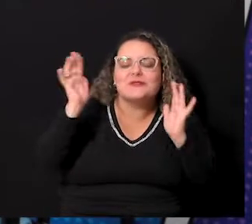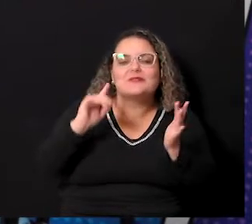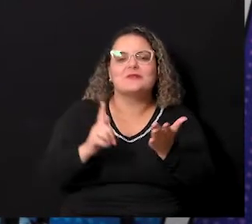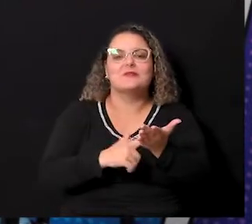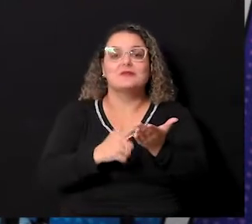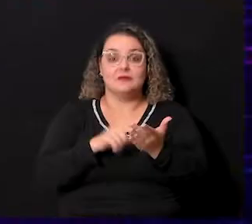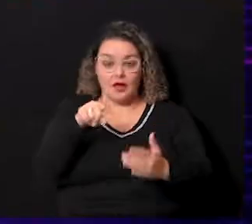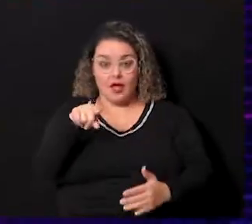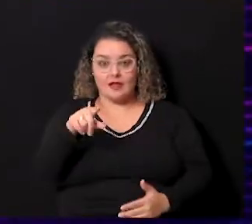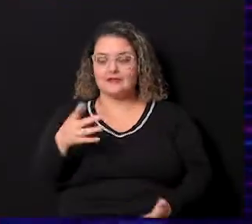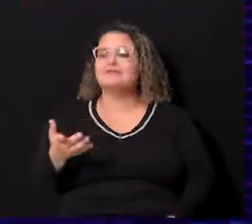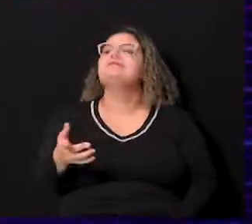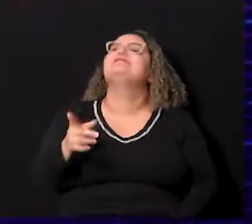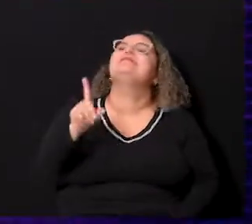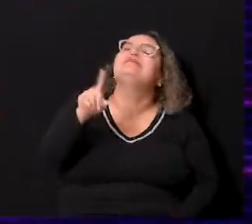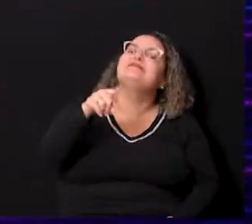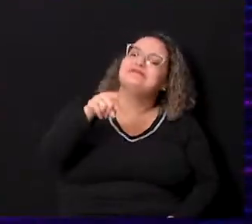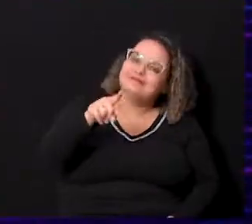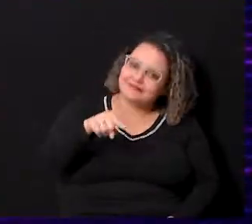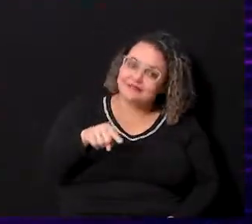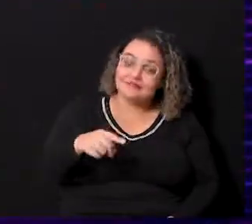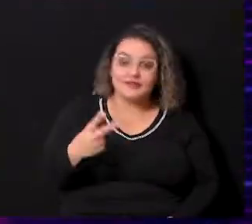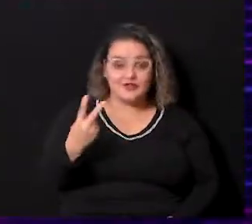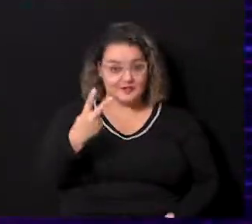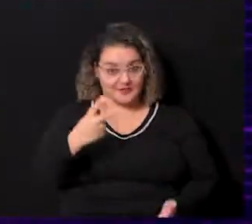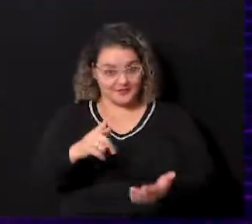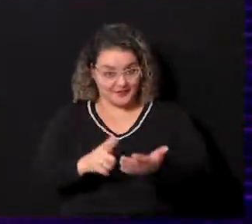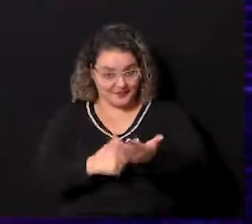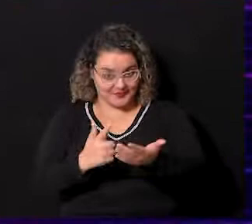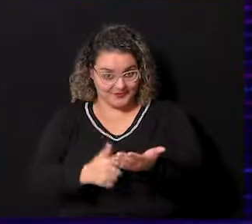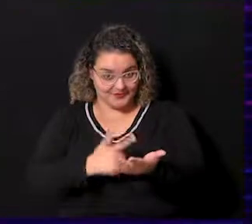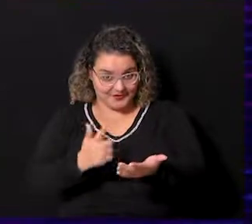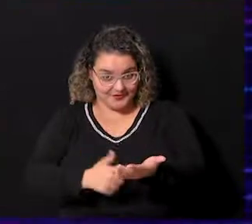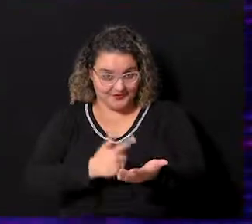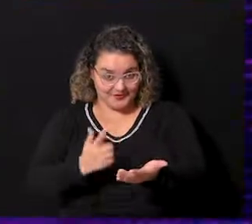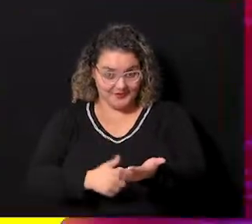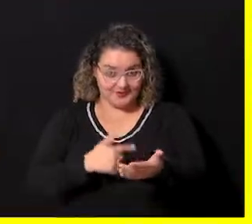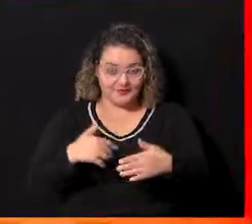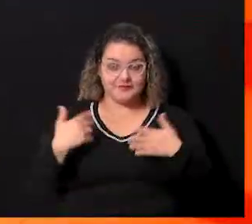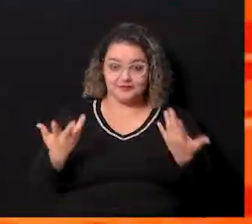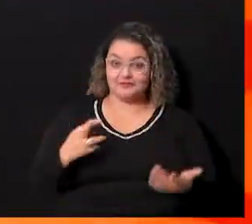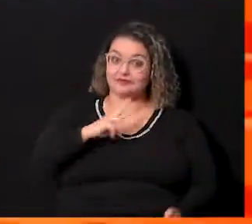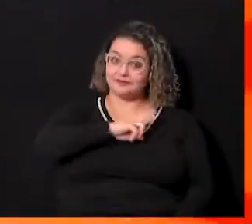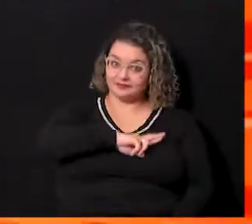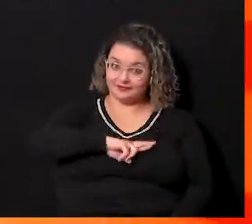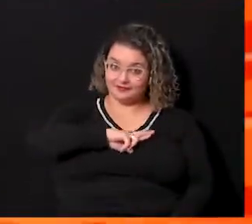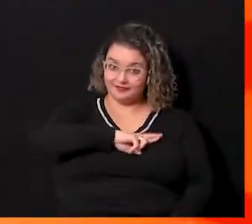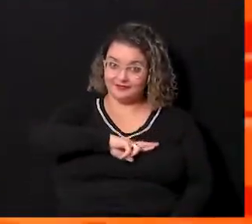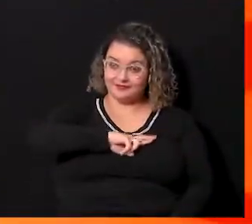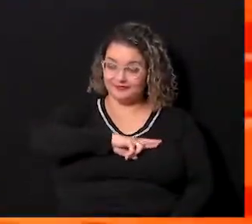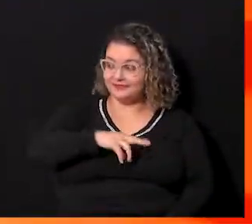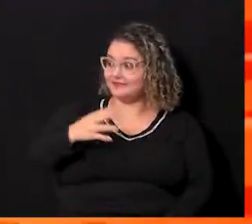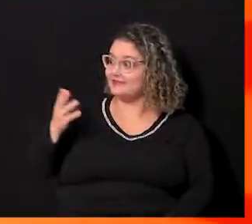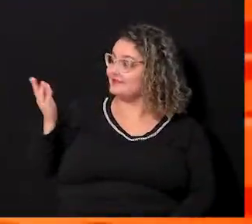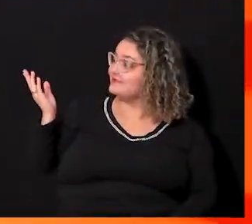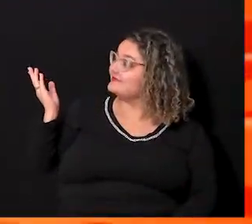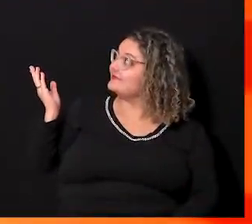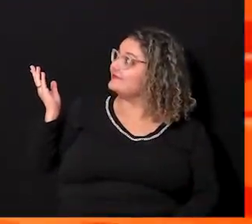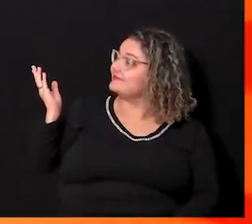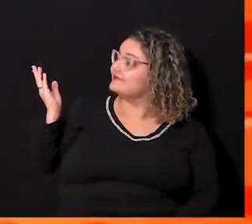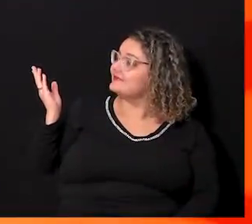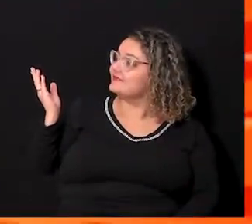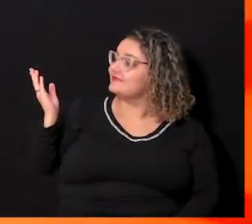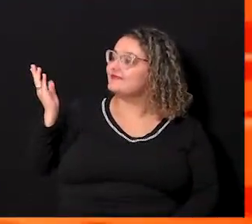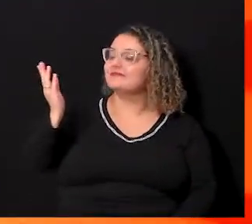É isso. Isso, Michel, é o meu segundo livro. É um romance e